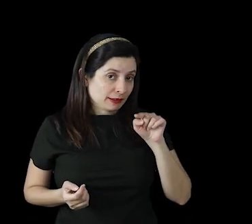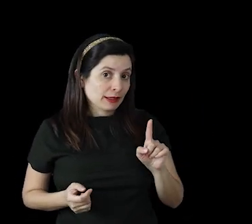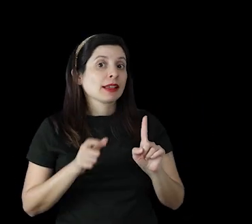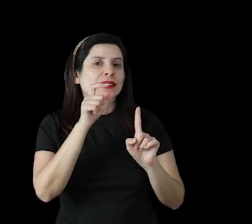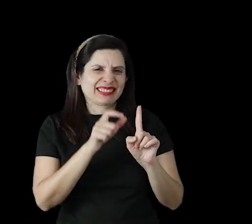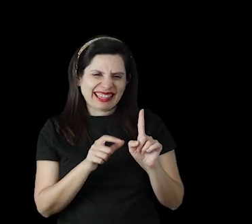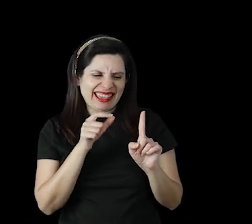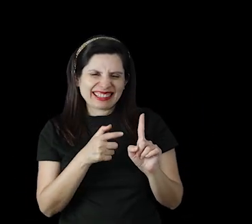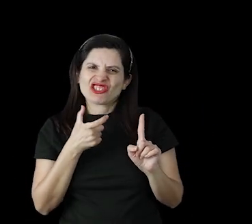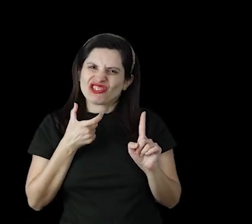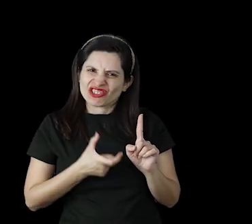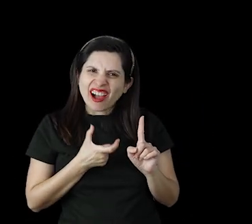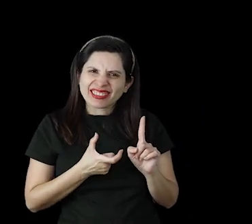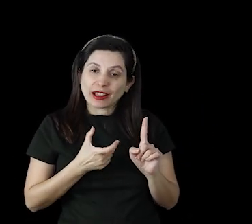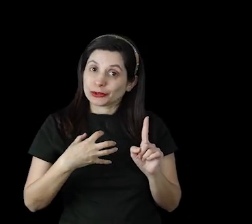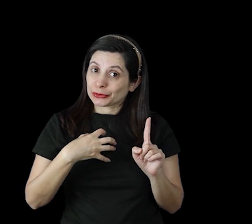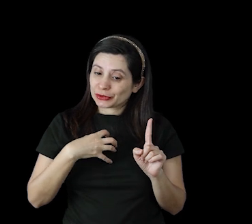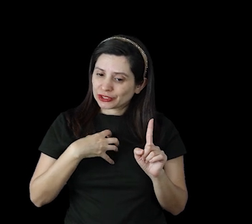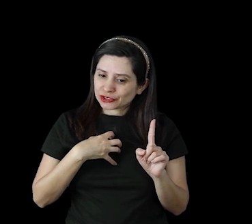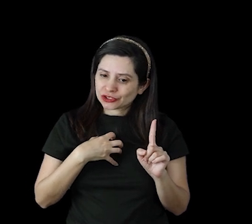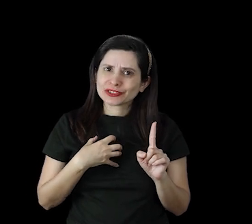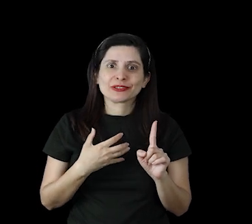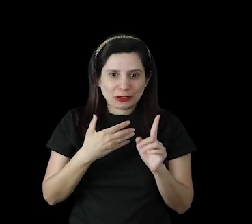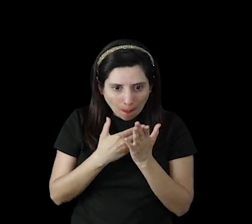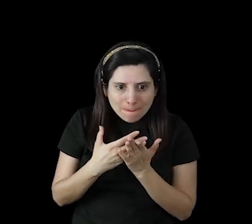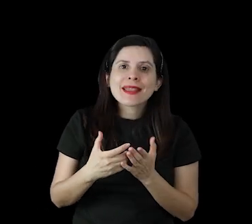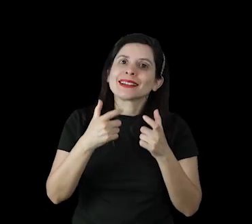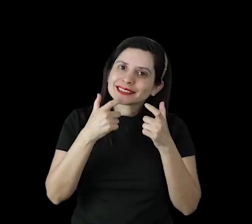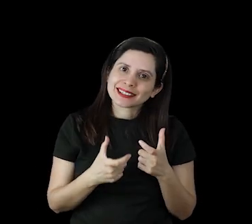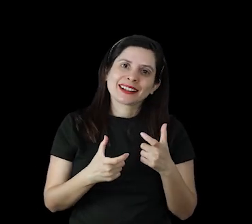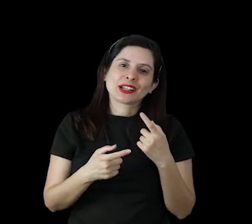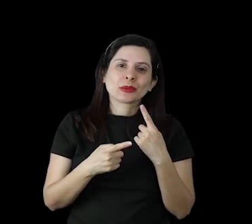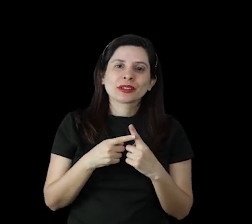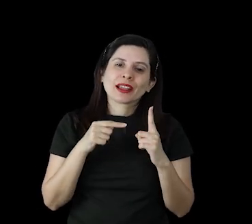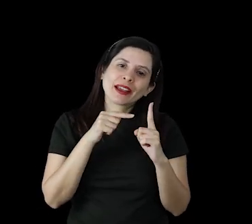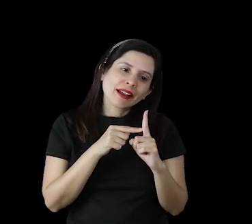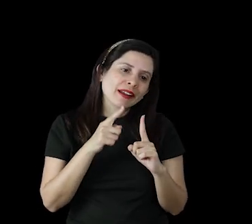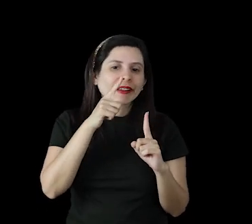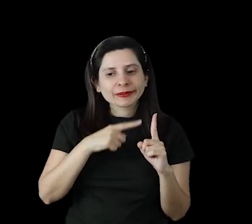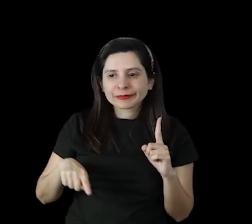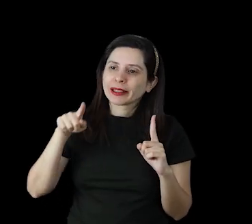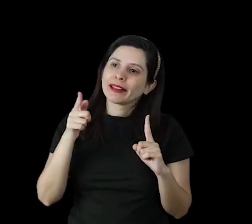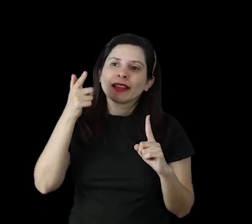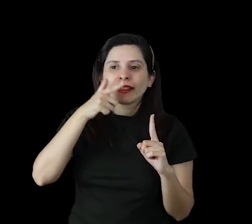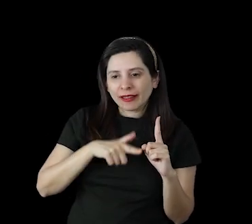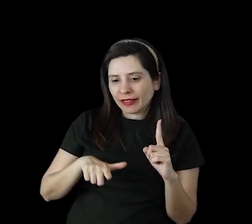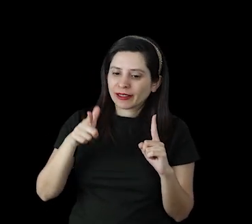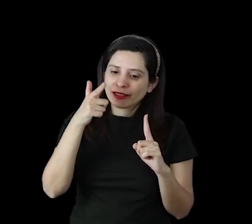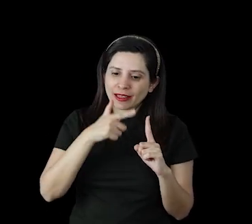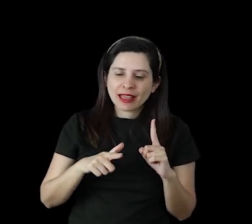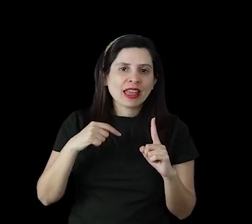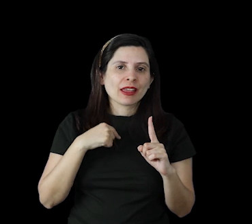pessoa é assim tão chata? E chata no sentido que começa a ficar chata, né, porque ela só bate na mesma tecla que nem eu